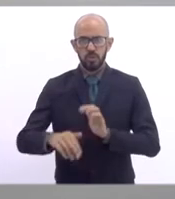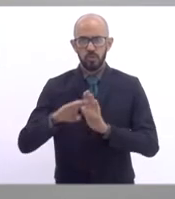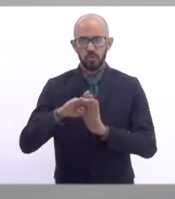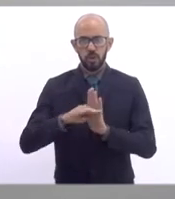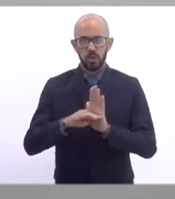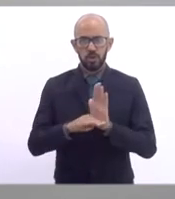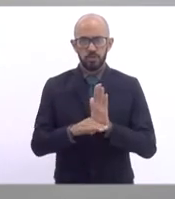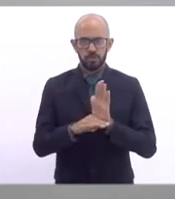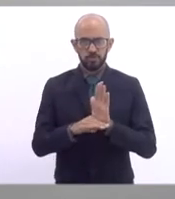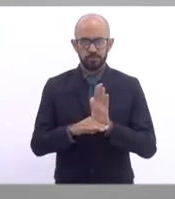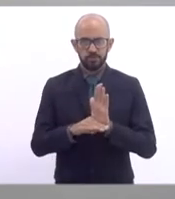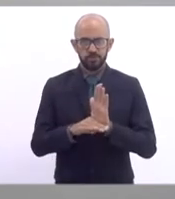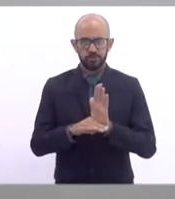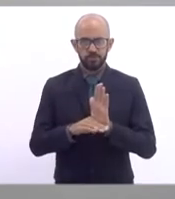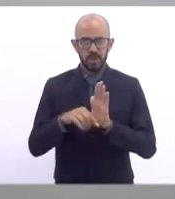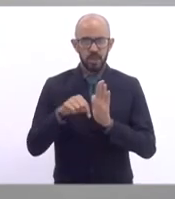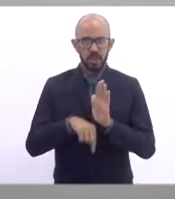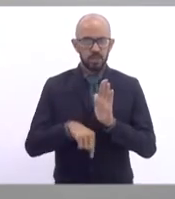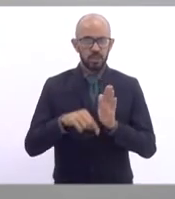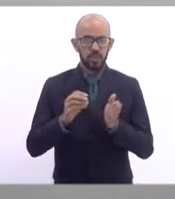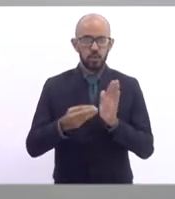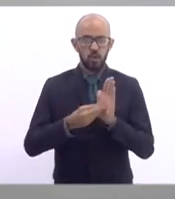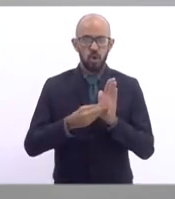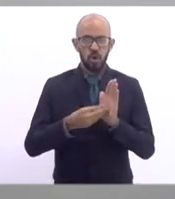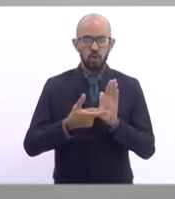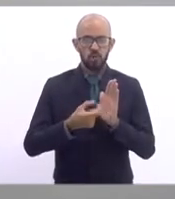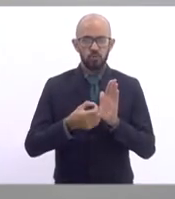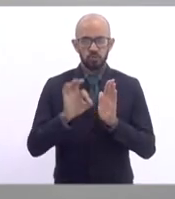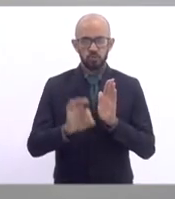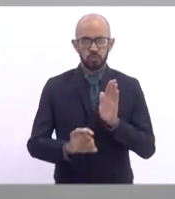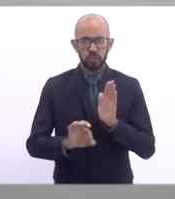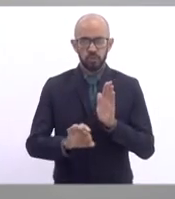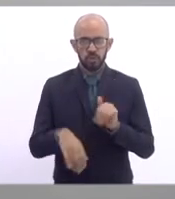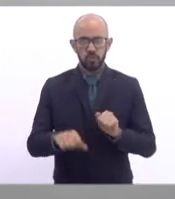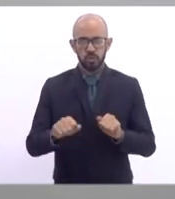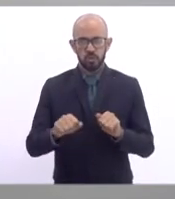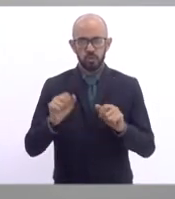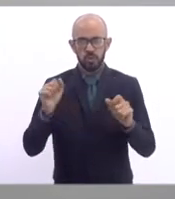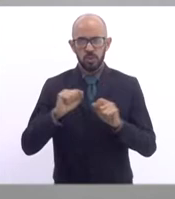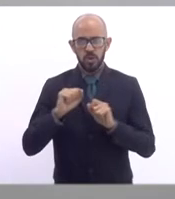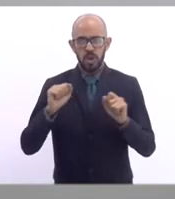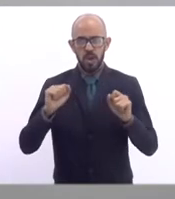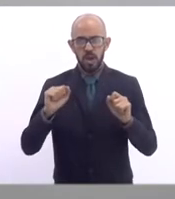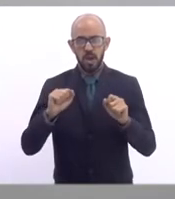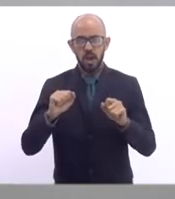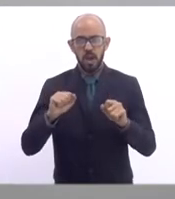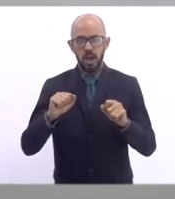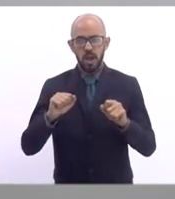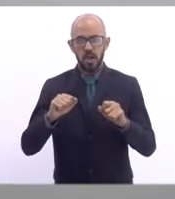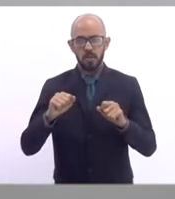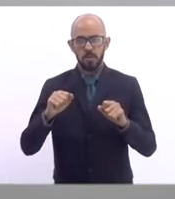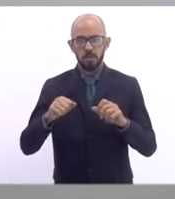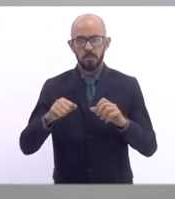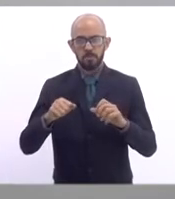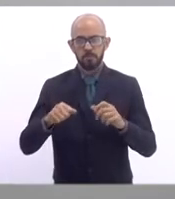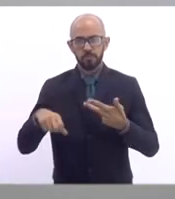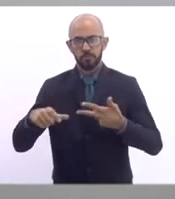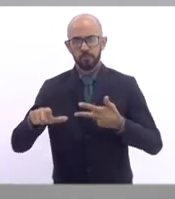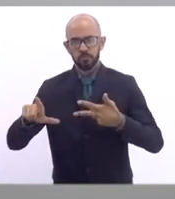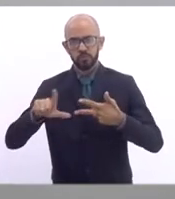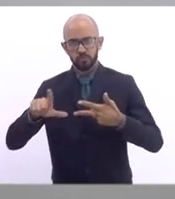aqui todo ano eu boto Vinte por cento para o programa de trabalho O parlamento da vinte a trinta por cento